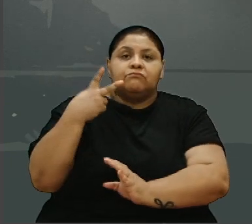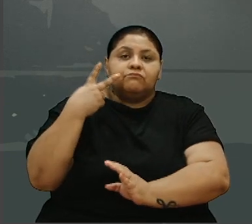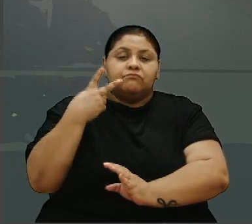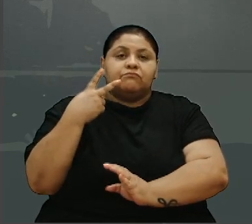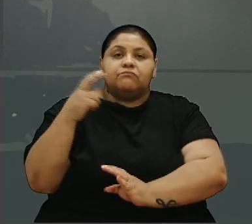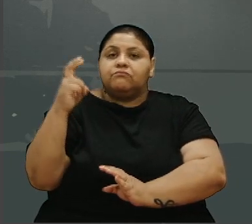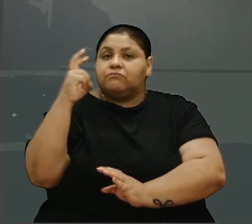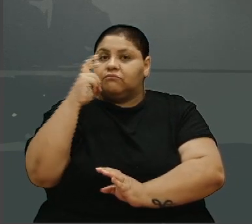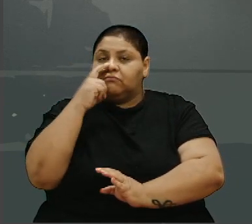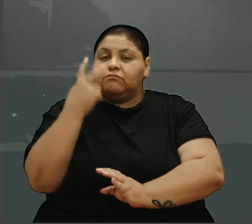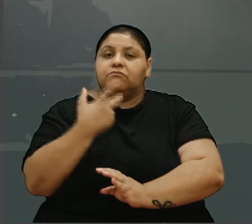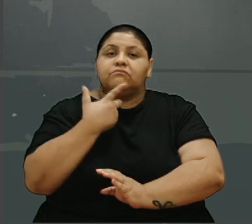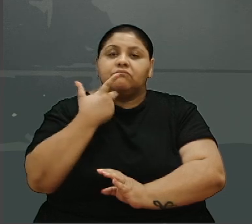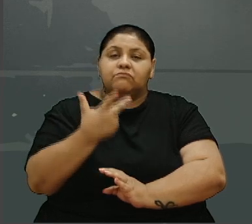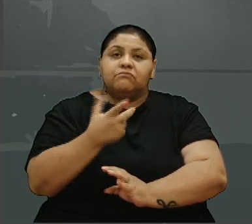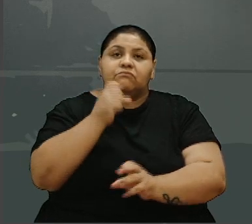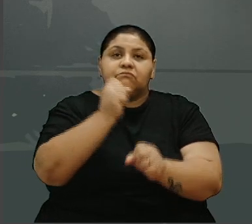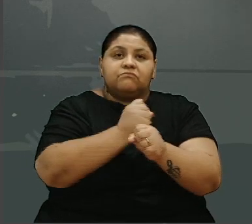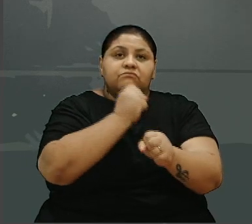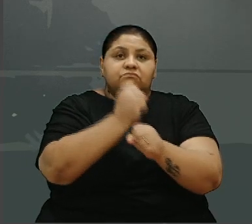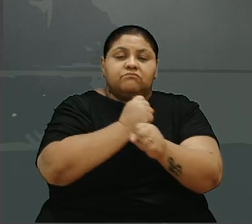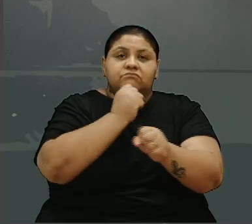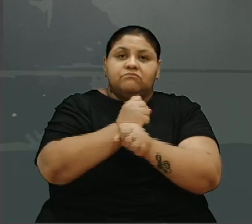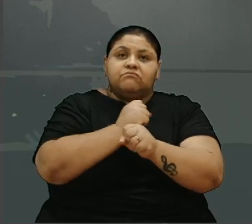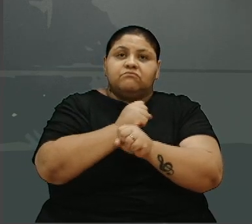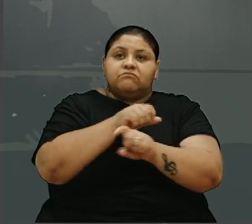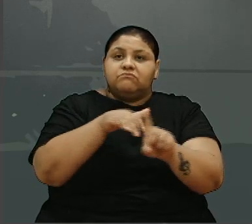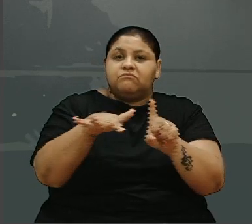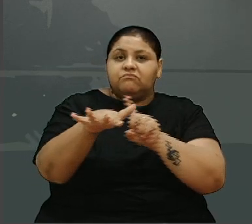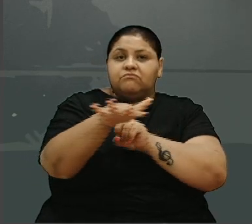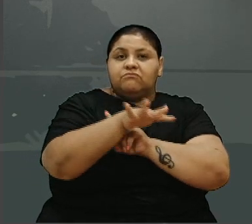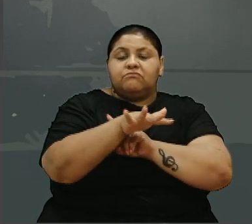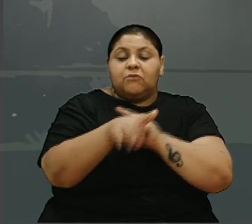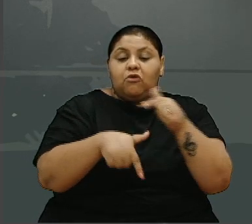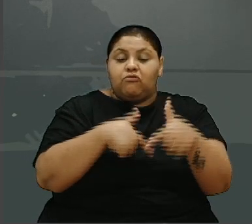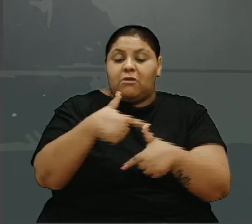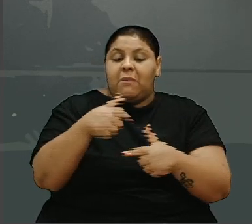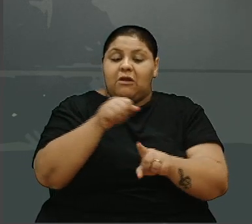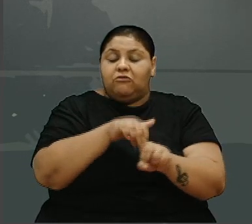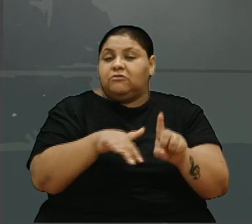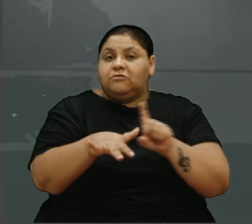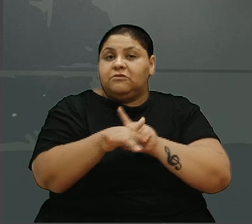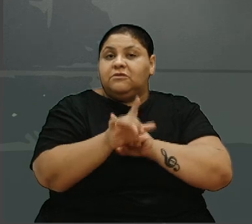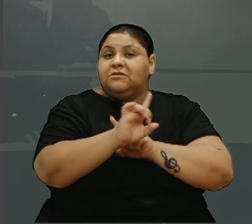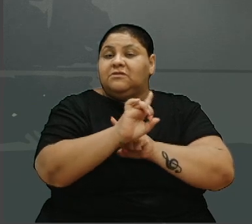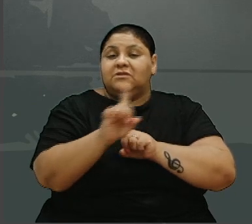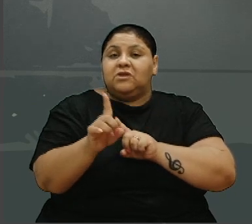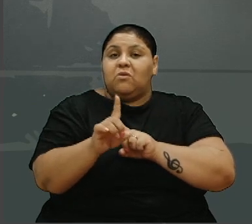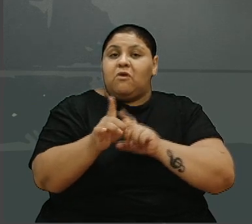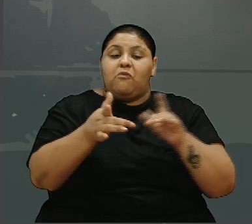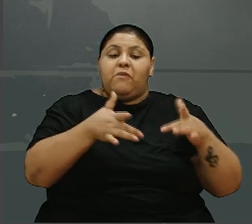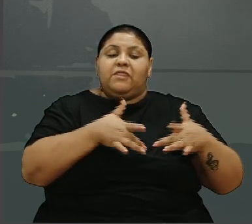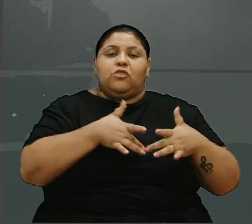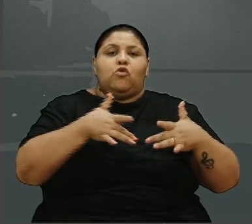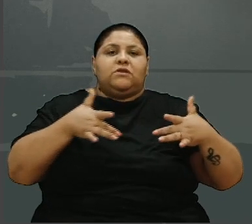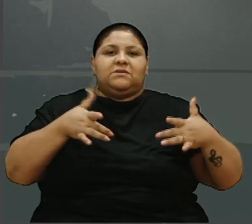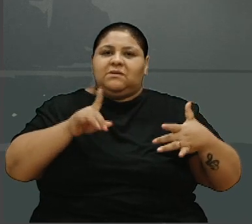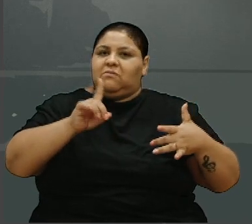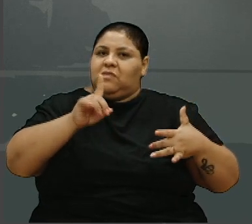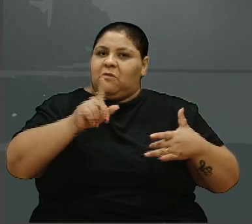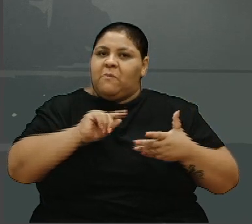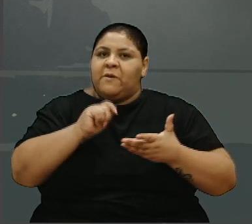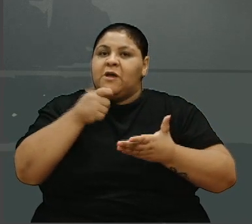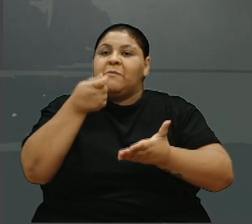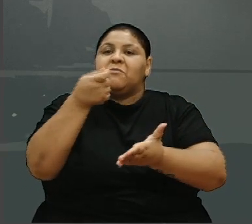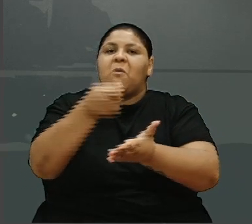que a obra social, assistência social, o serviço social não é uma caridade, mas é uma